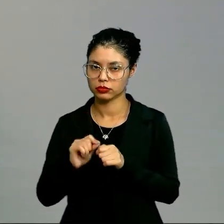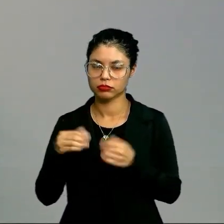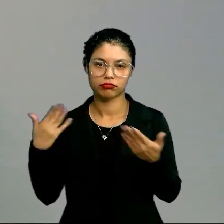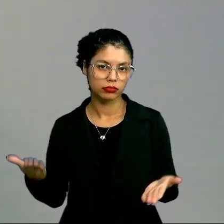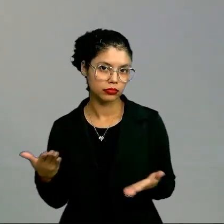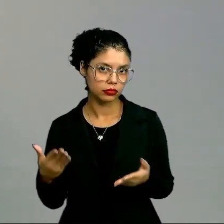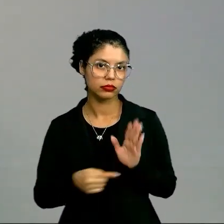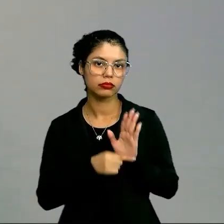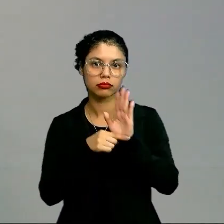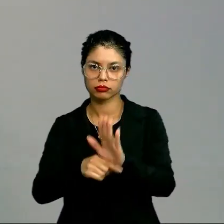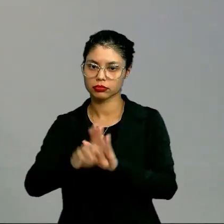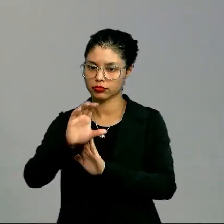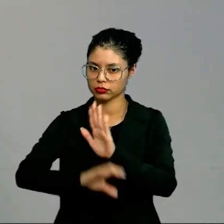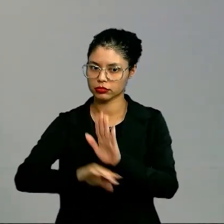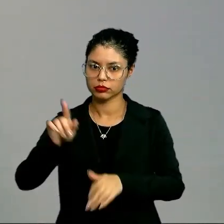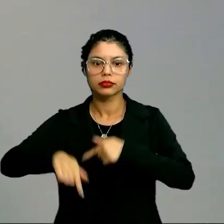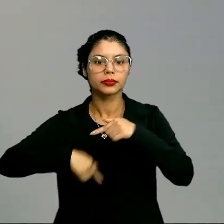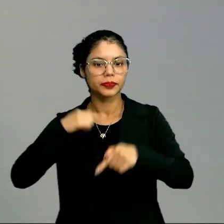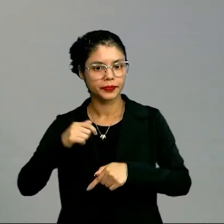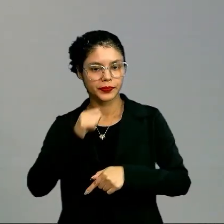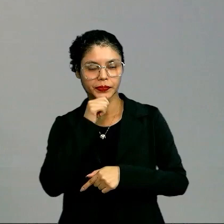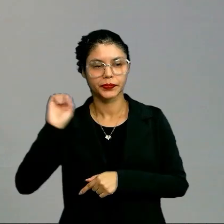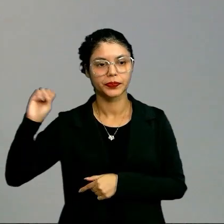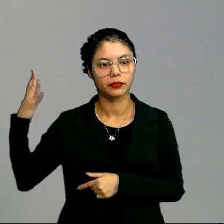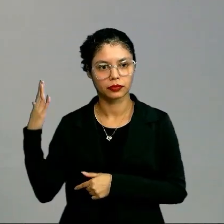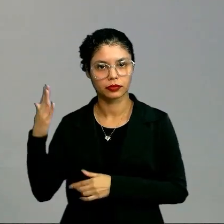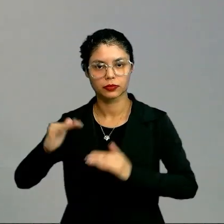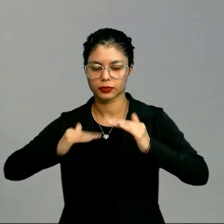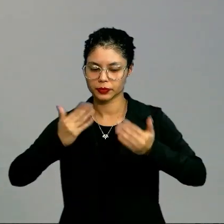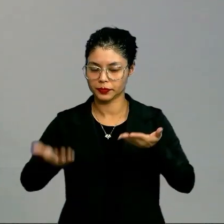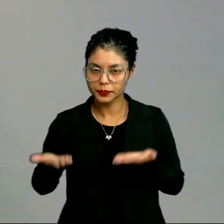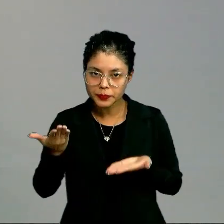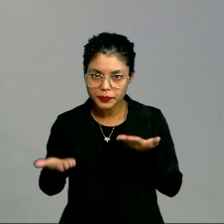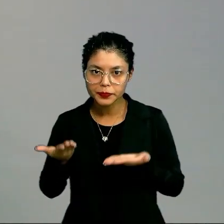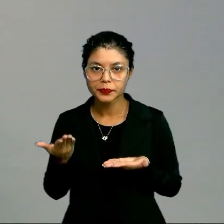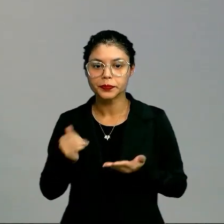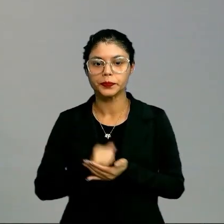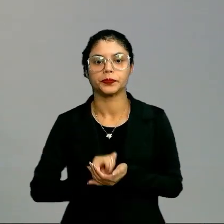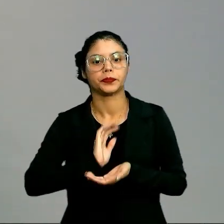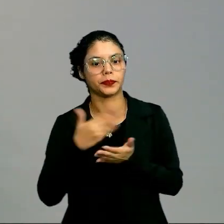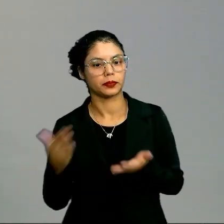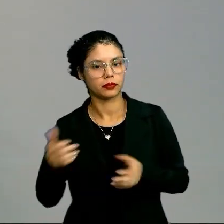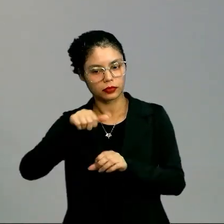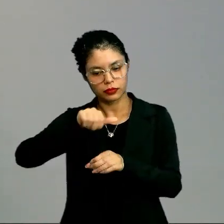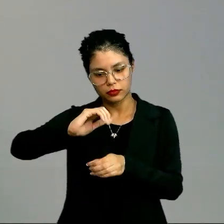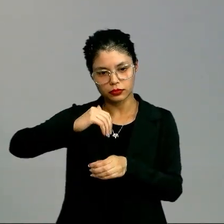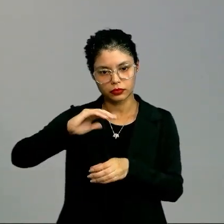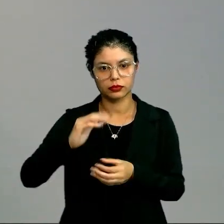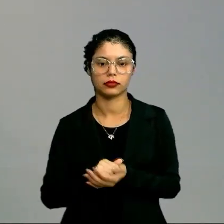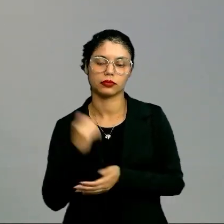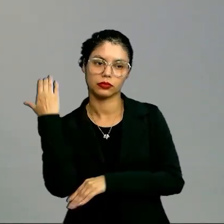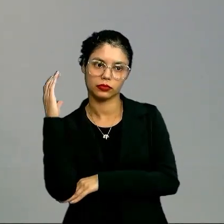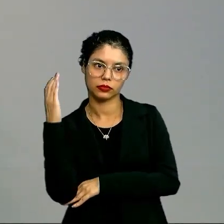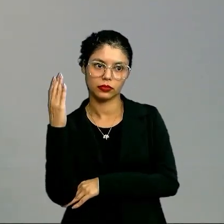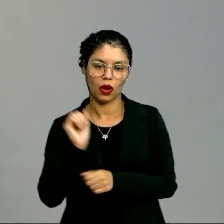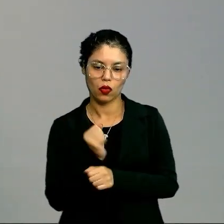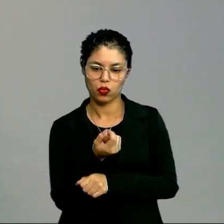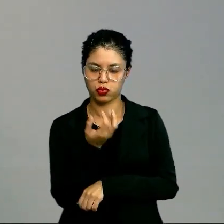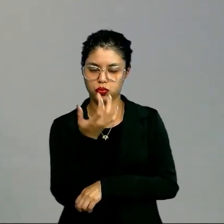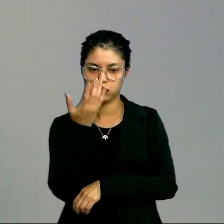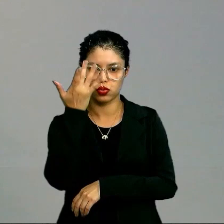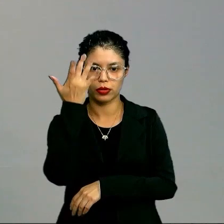dia e coloca ali um conteúdo de química nela, nesse caso, o conteúdo de equilíbrio. Ao abrir o refrigerante, nós vamos perceber um vazamento